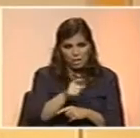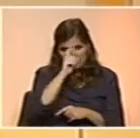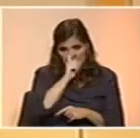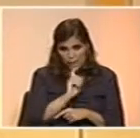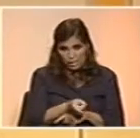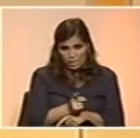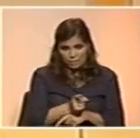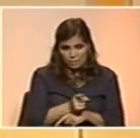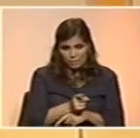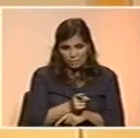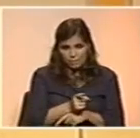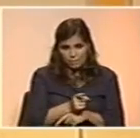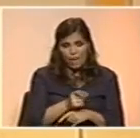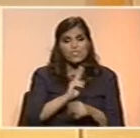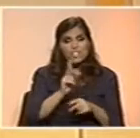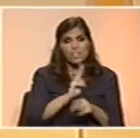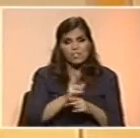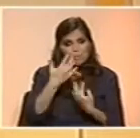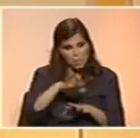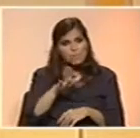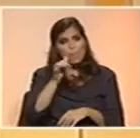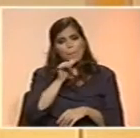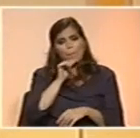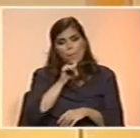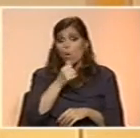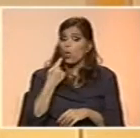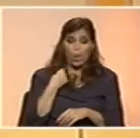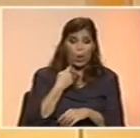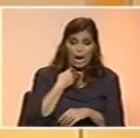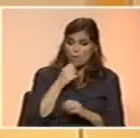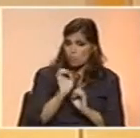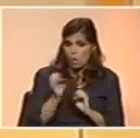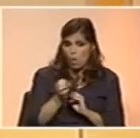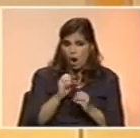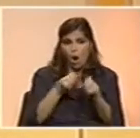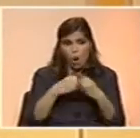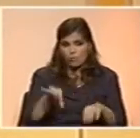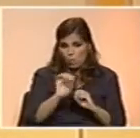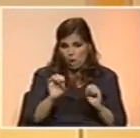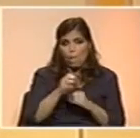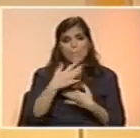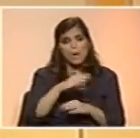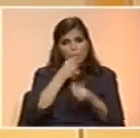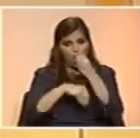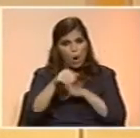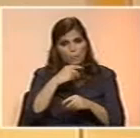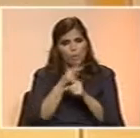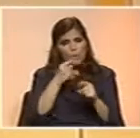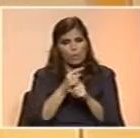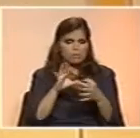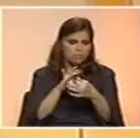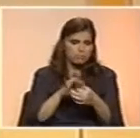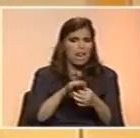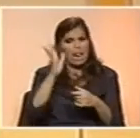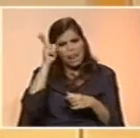recordarmos, são os que são vegetarianos, mas que, portanto, não comem carne, mas... não comem ovos, mas comem laticínios. Portanto, muito estamos bem. A falar do queijo. O